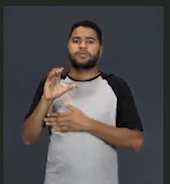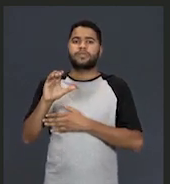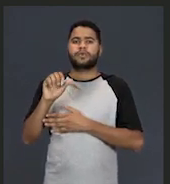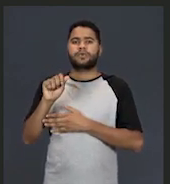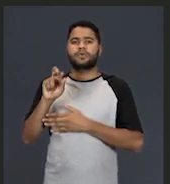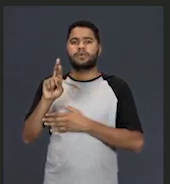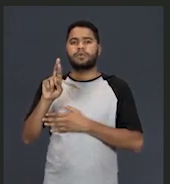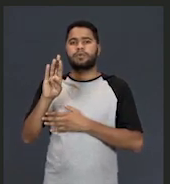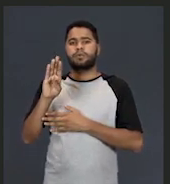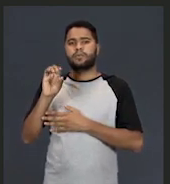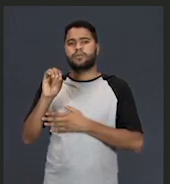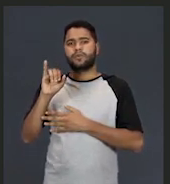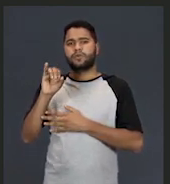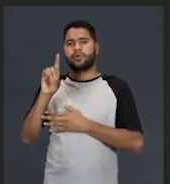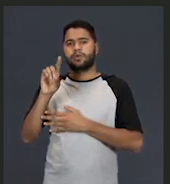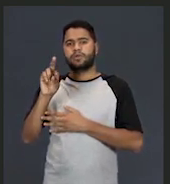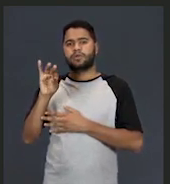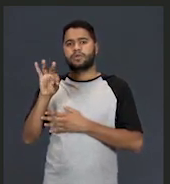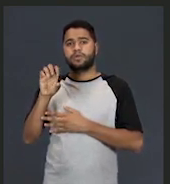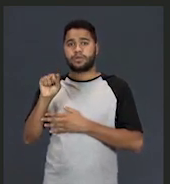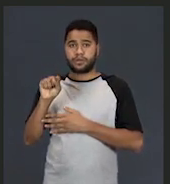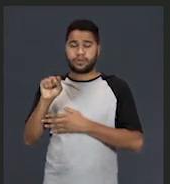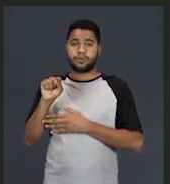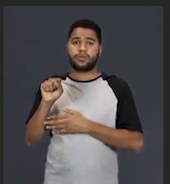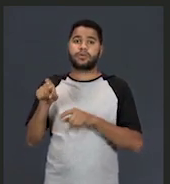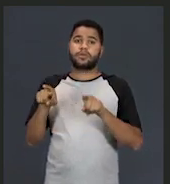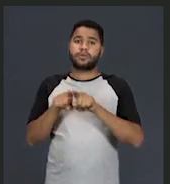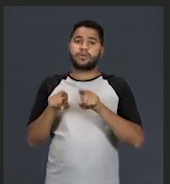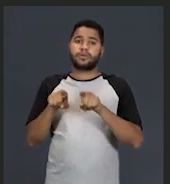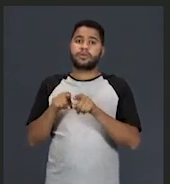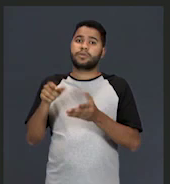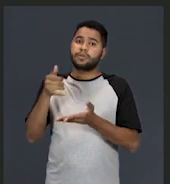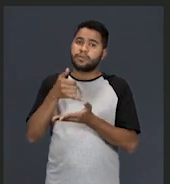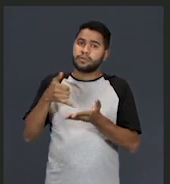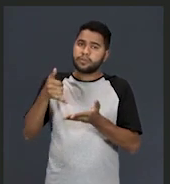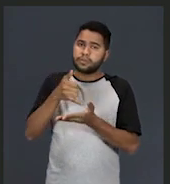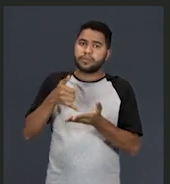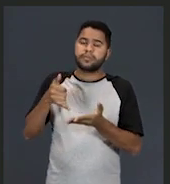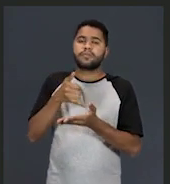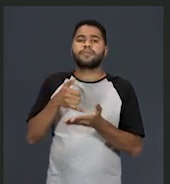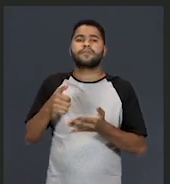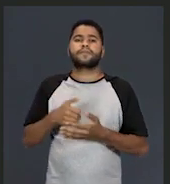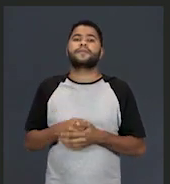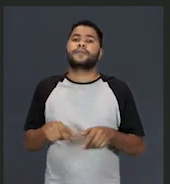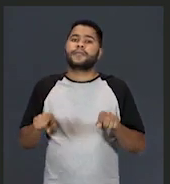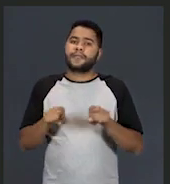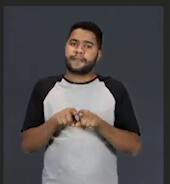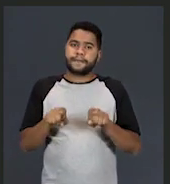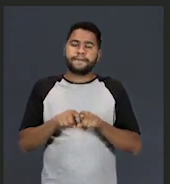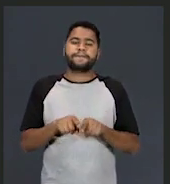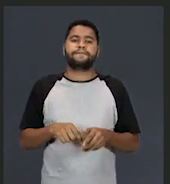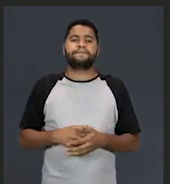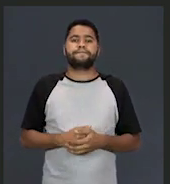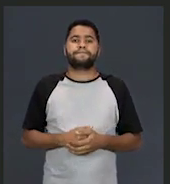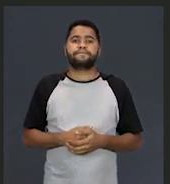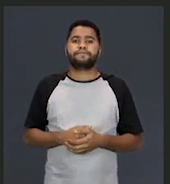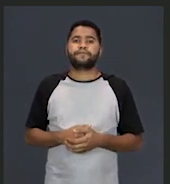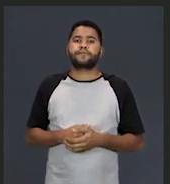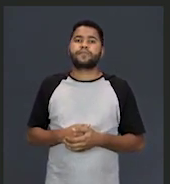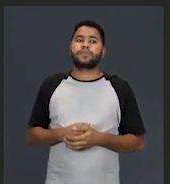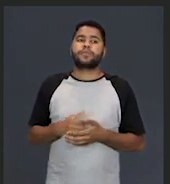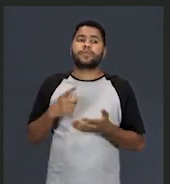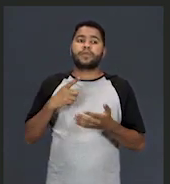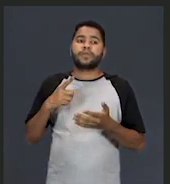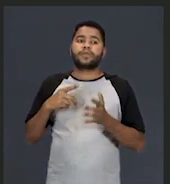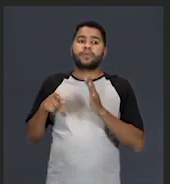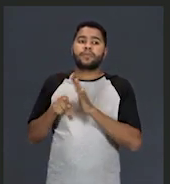carboidratos, as massas, né? Os lipídios, né, as gorduras e óleos, que também são energéticos, os